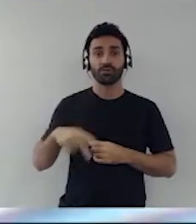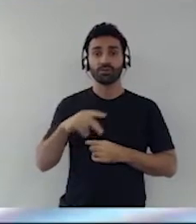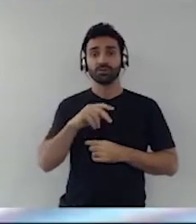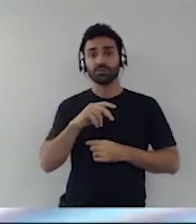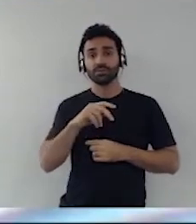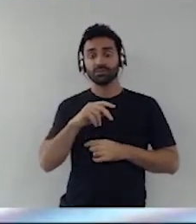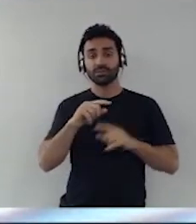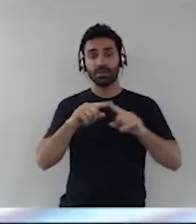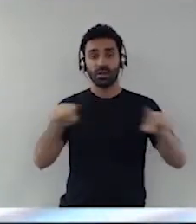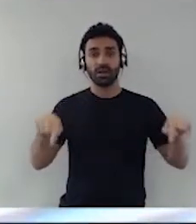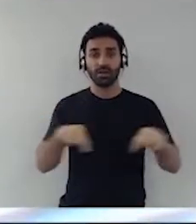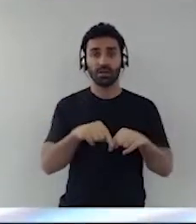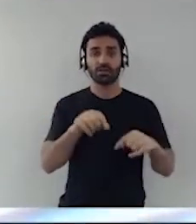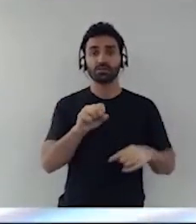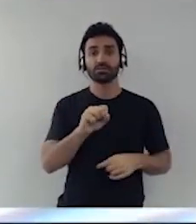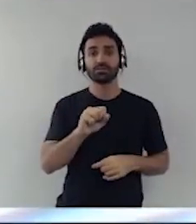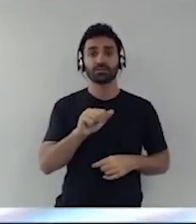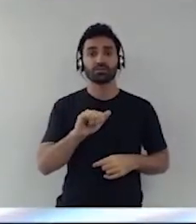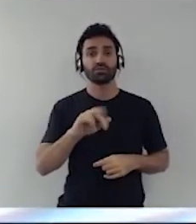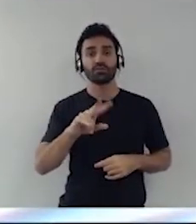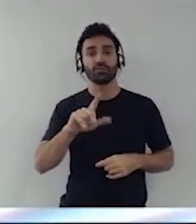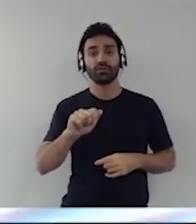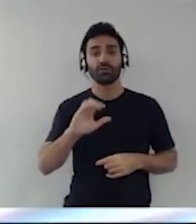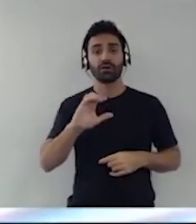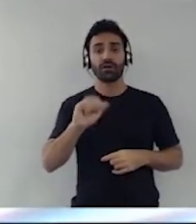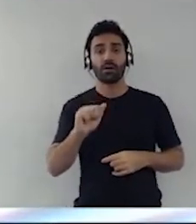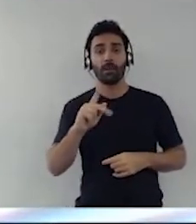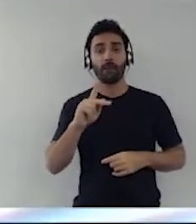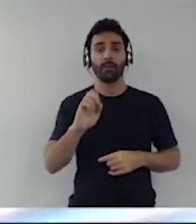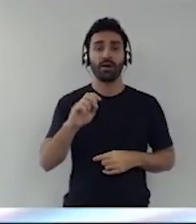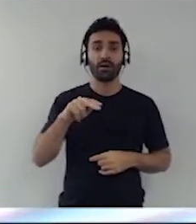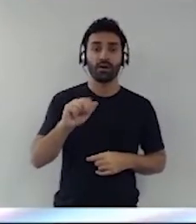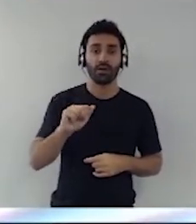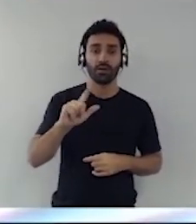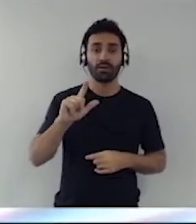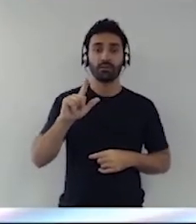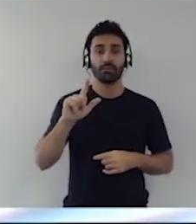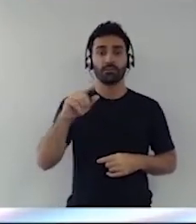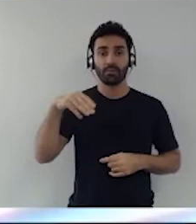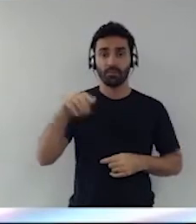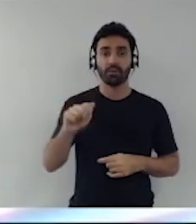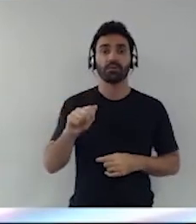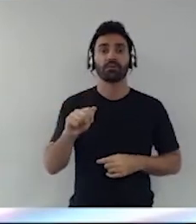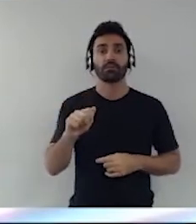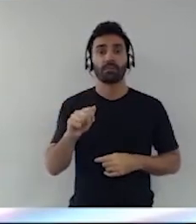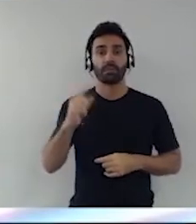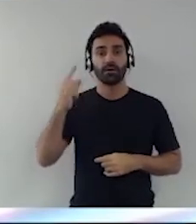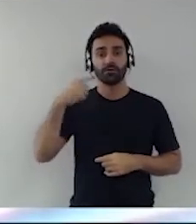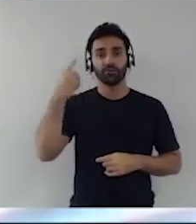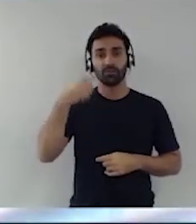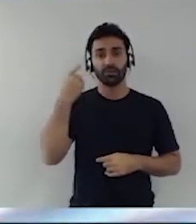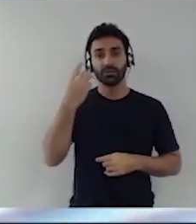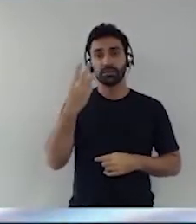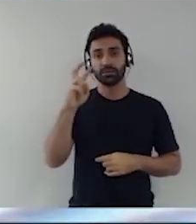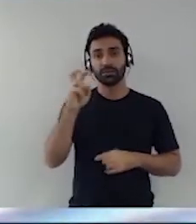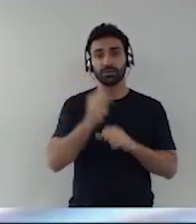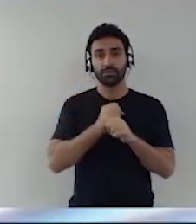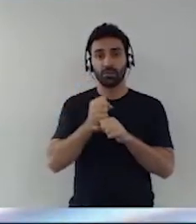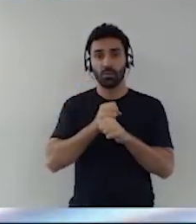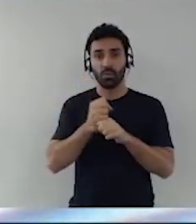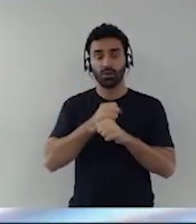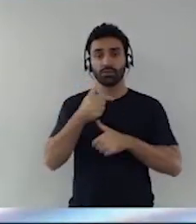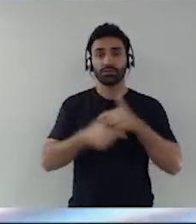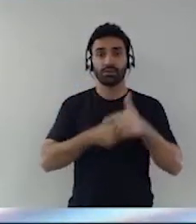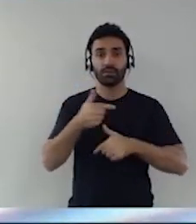justa homenagem ao desembargador Silvio Capanema, advogado por 35 anos,